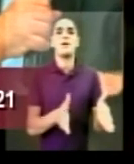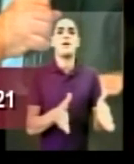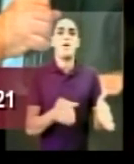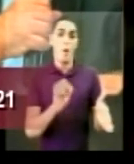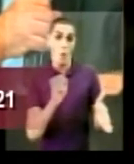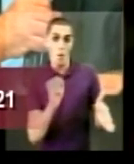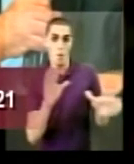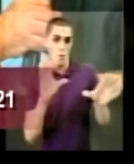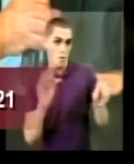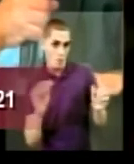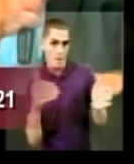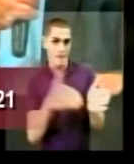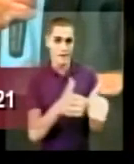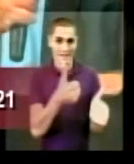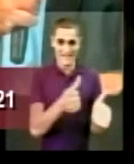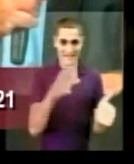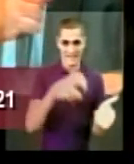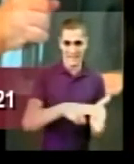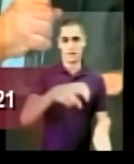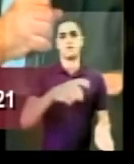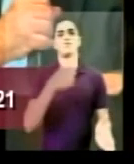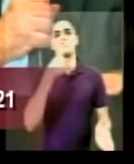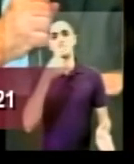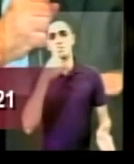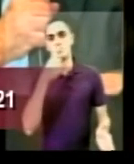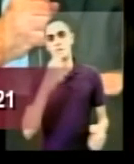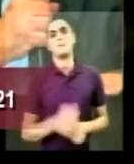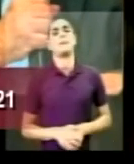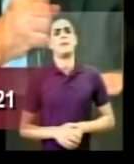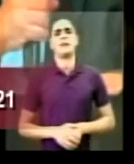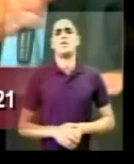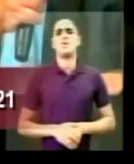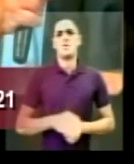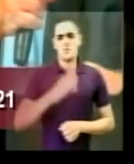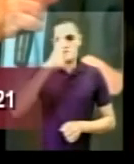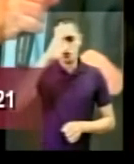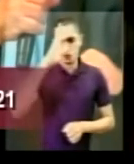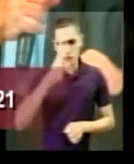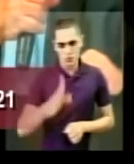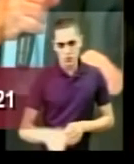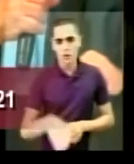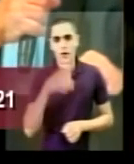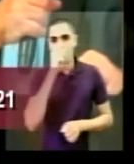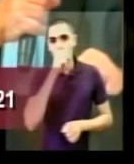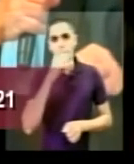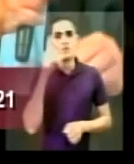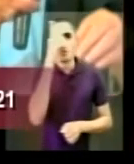coisas importantes. Todo sábado, domingo e feriado,